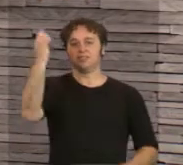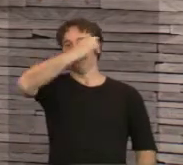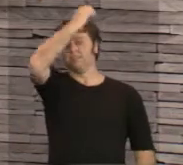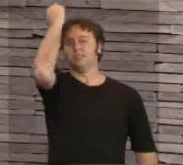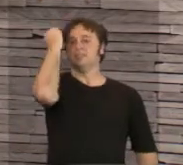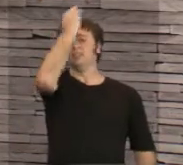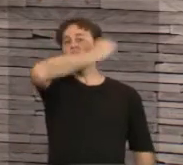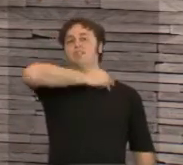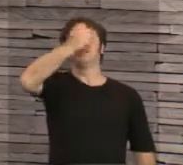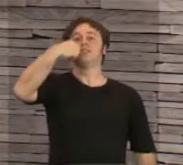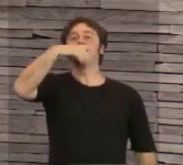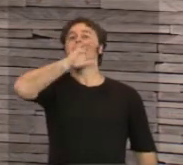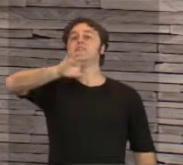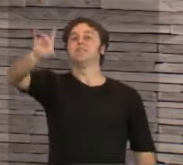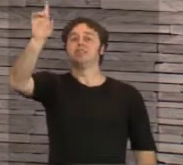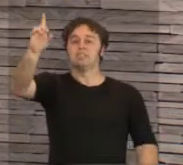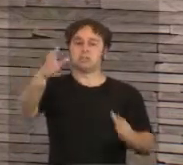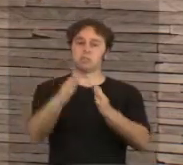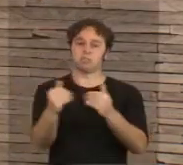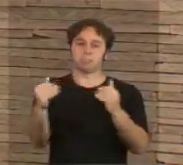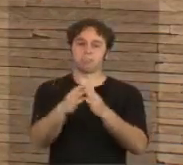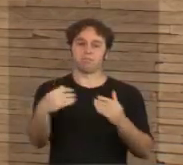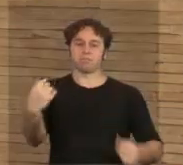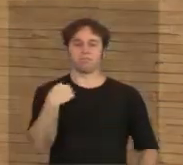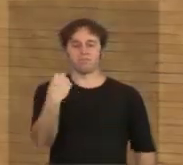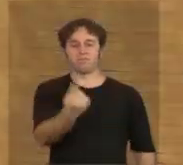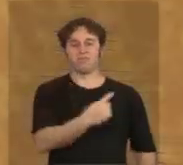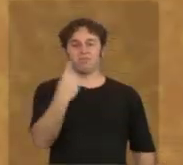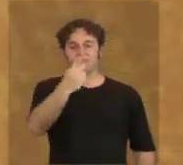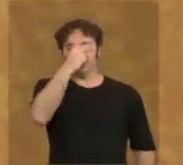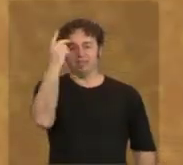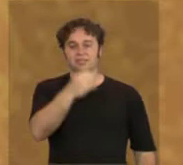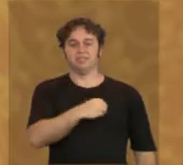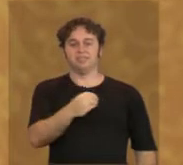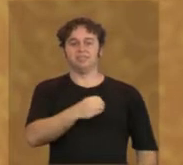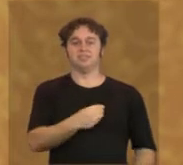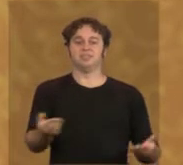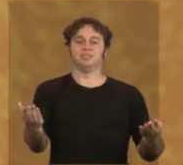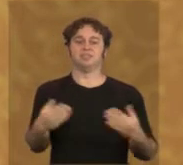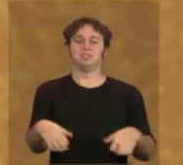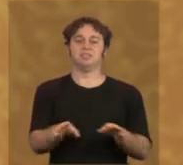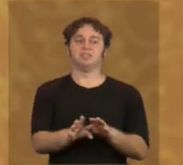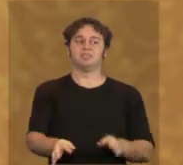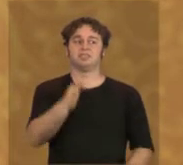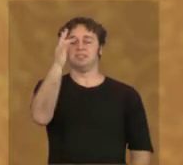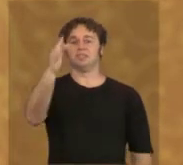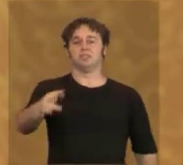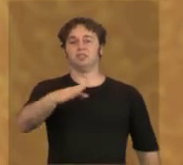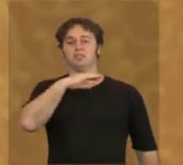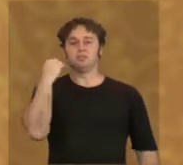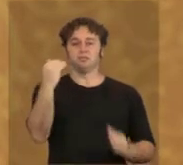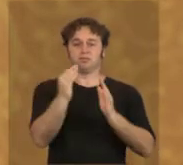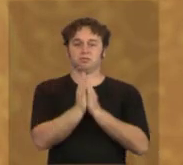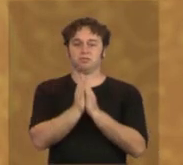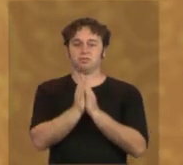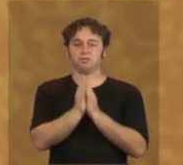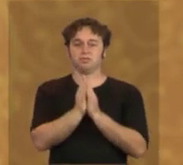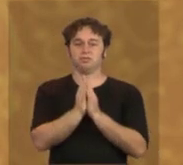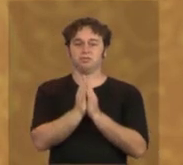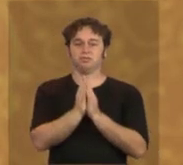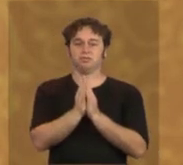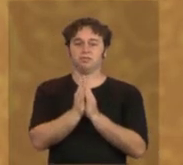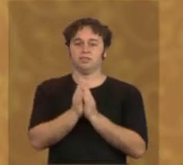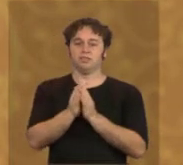o fruto do vosso ventre, Jesus. Santa Maria, Mãe de Deus, rogai por nós, pecadores, agora e na hora de